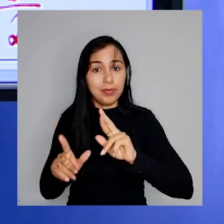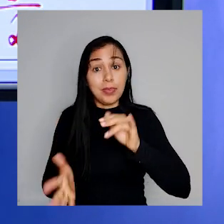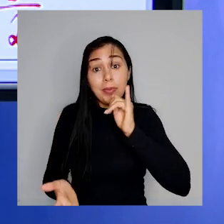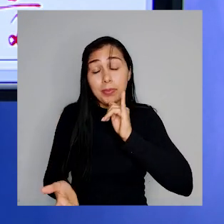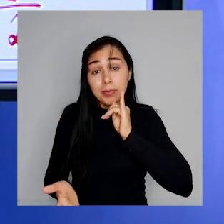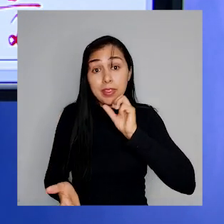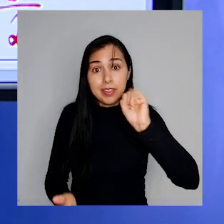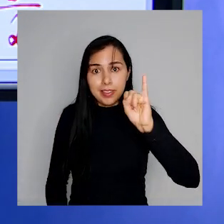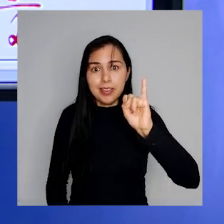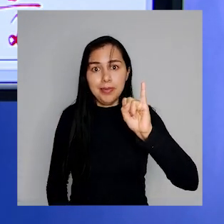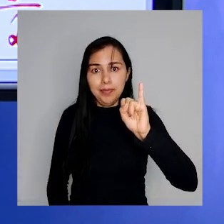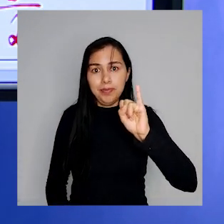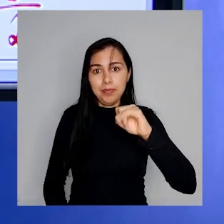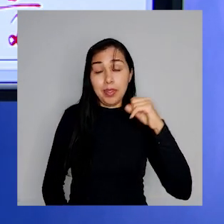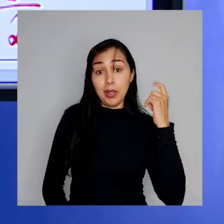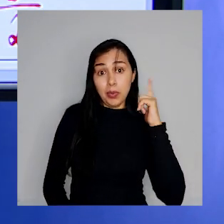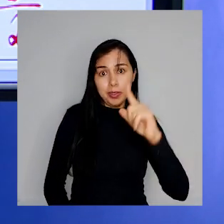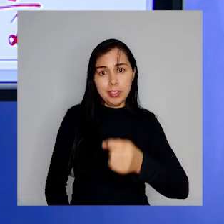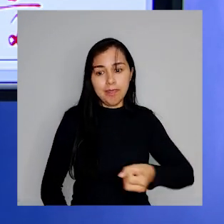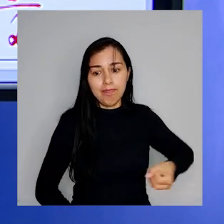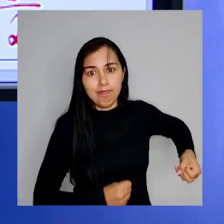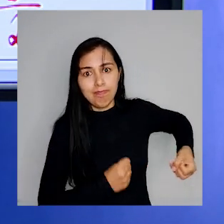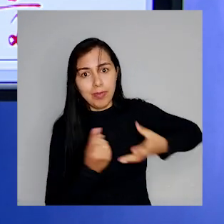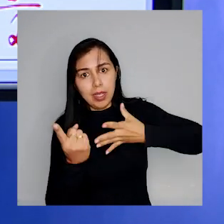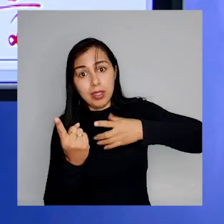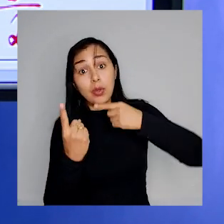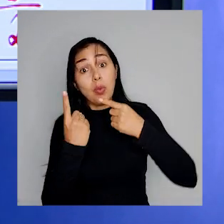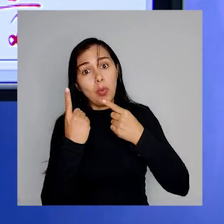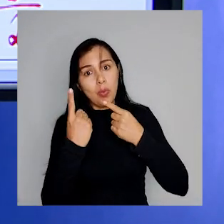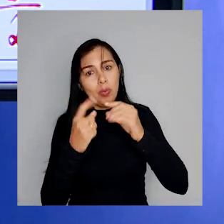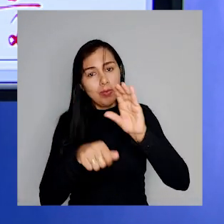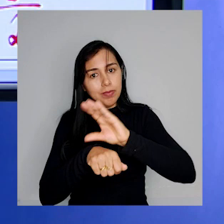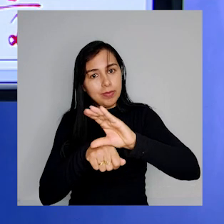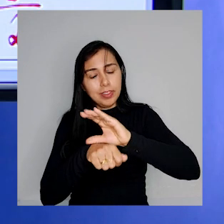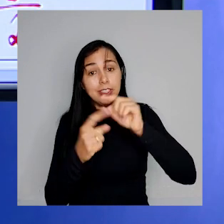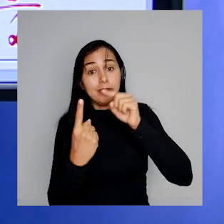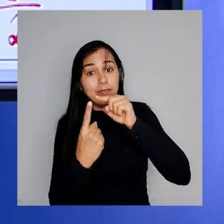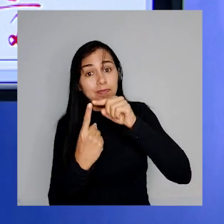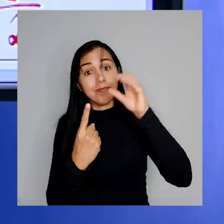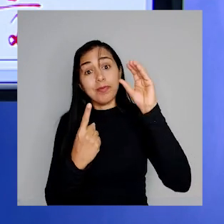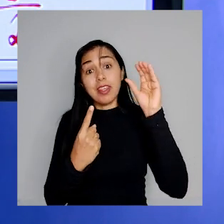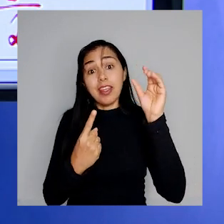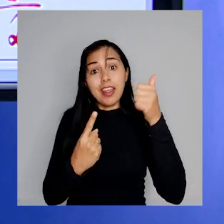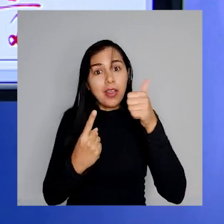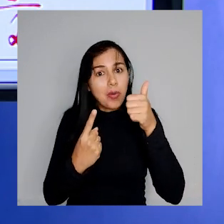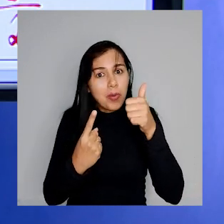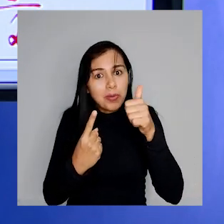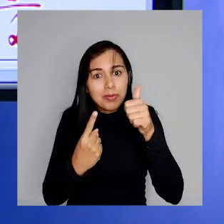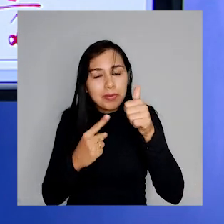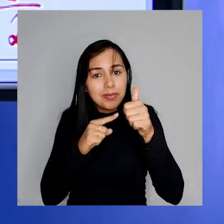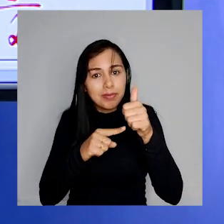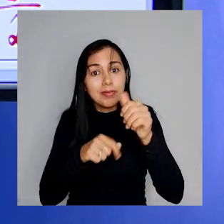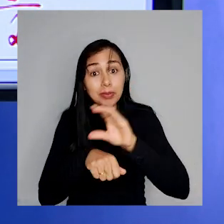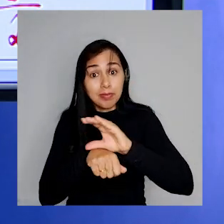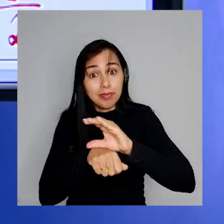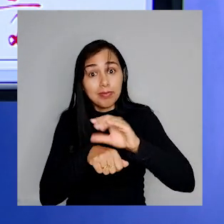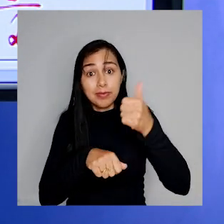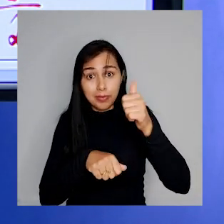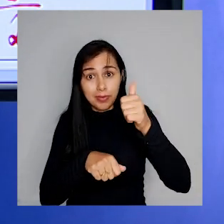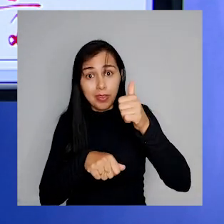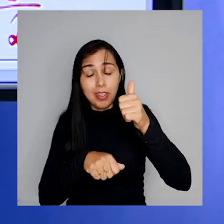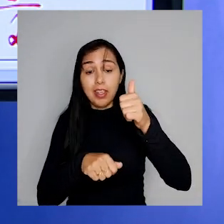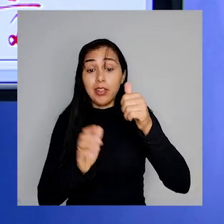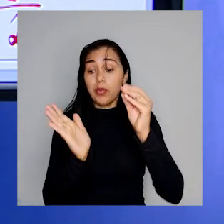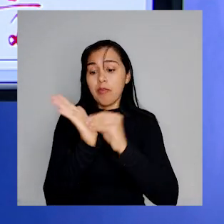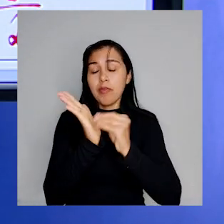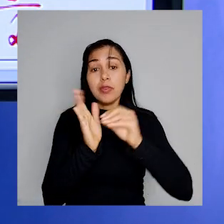derrubado mais um pino cinza. Então, já teria 11 pontos. Para 19, 8. Tem como eu montar 8 pontos